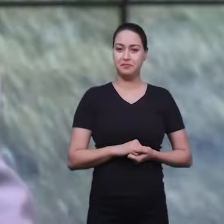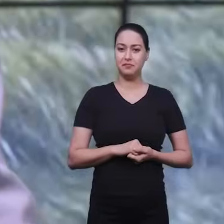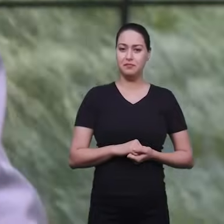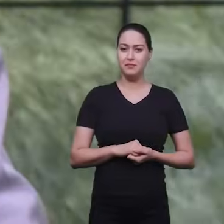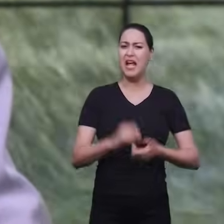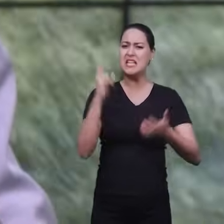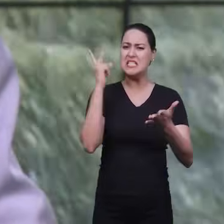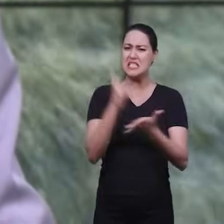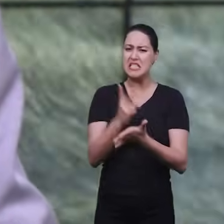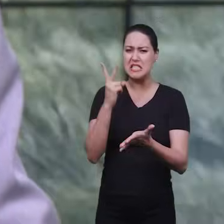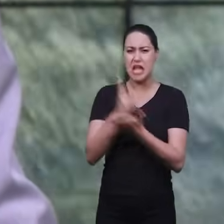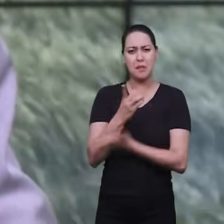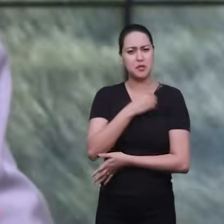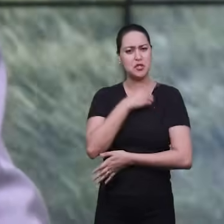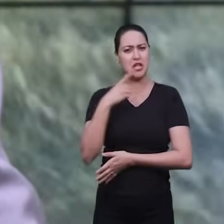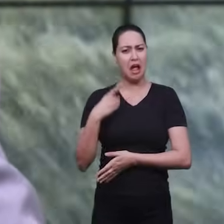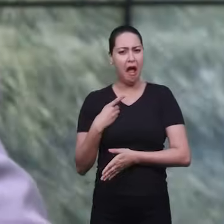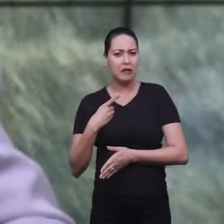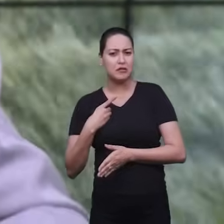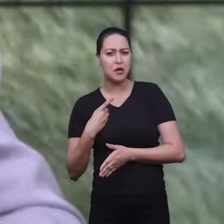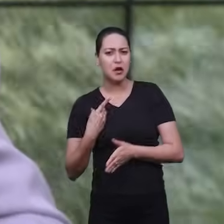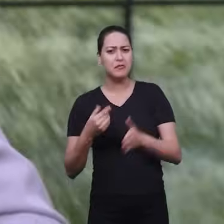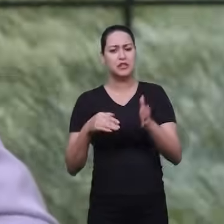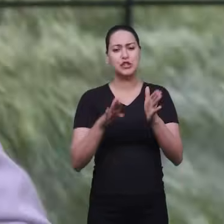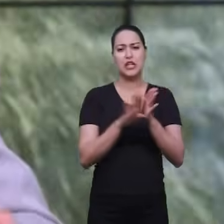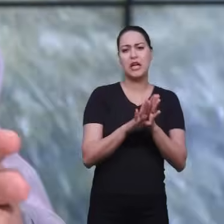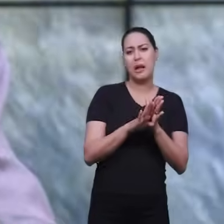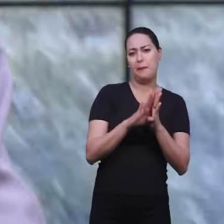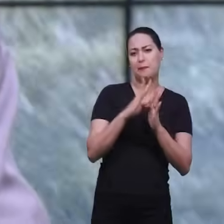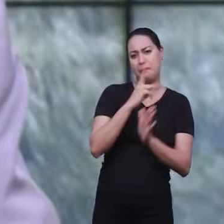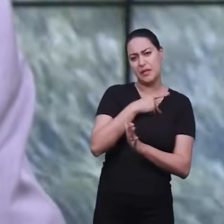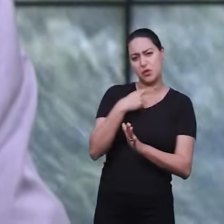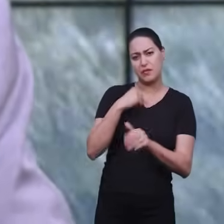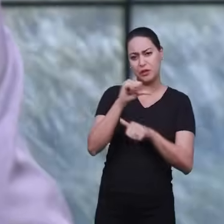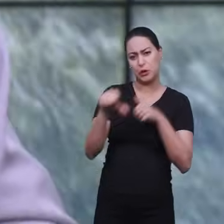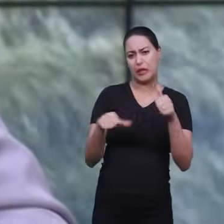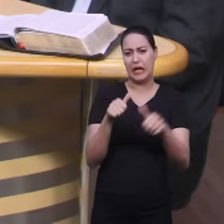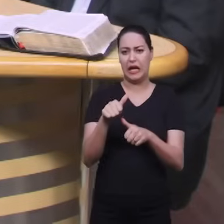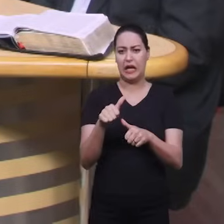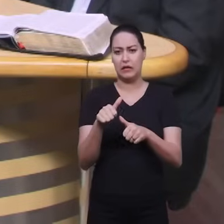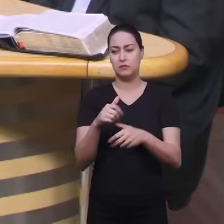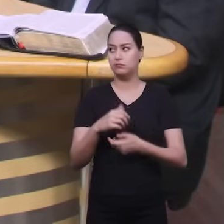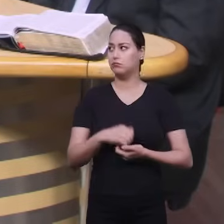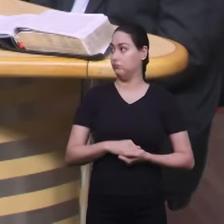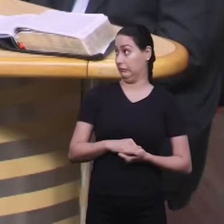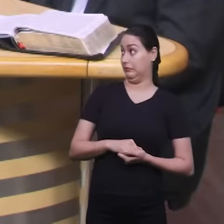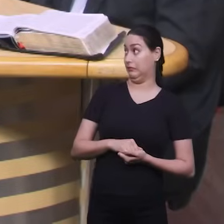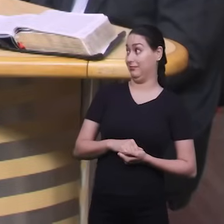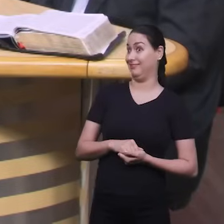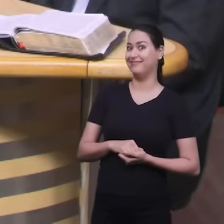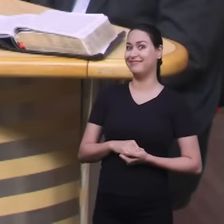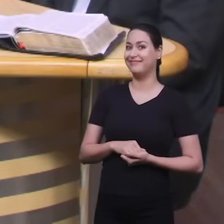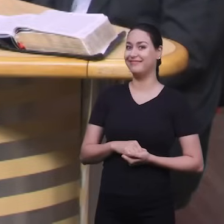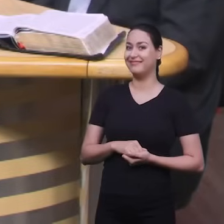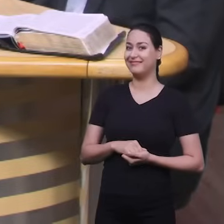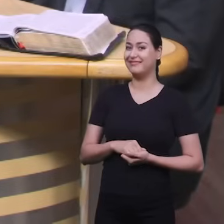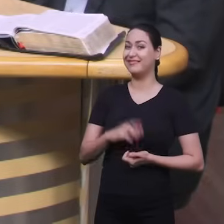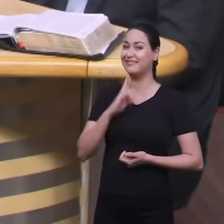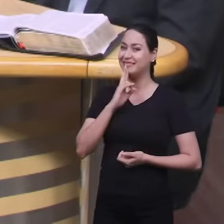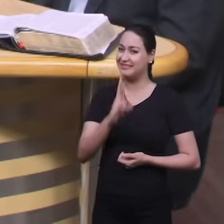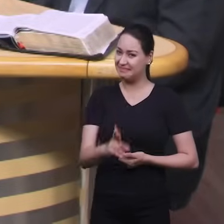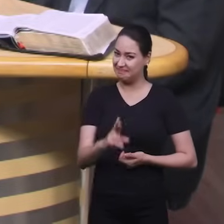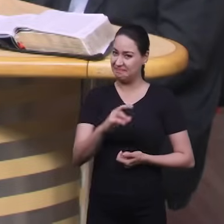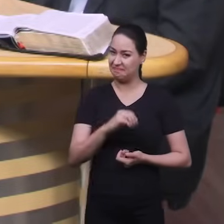vai ser pastor vai chegar ao Ministério Quem quer começar a responder eu posso começar Pronto